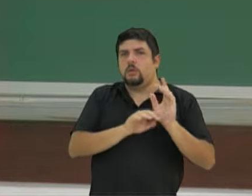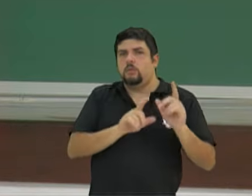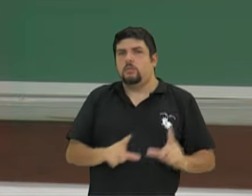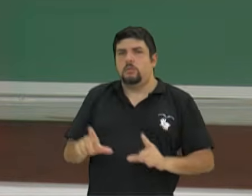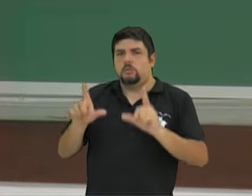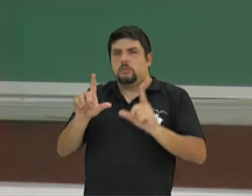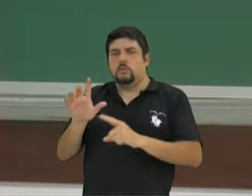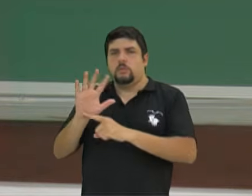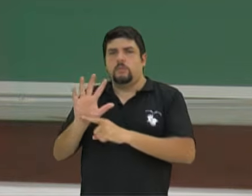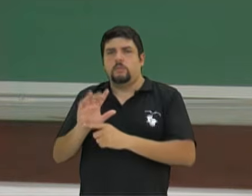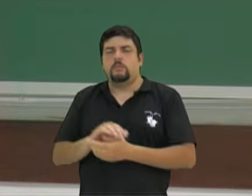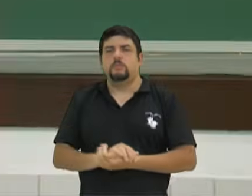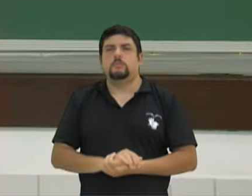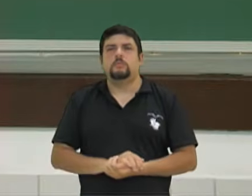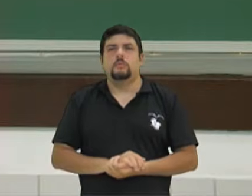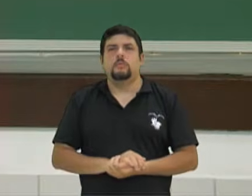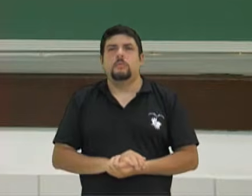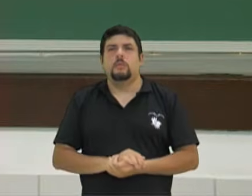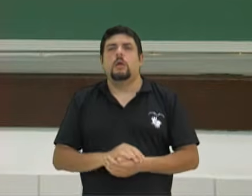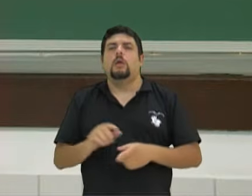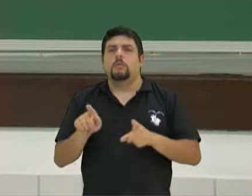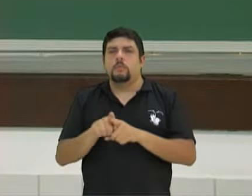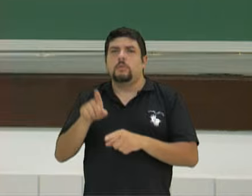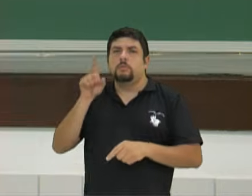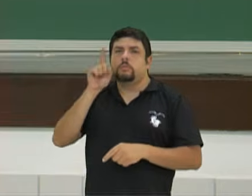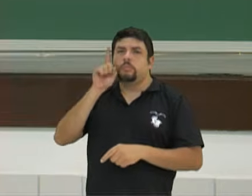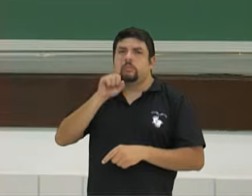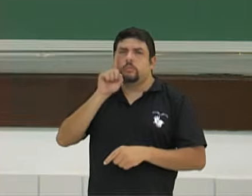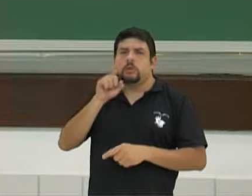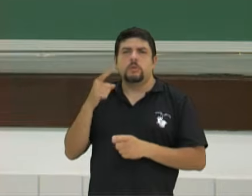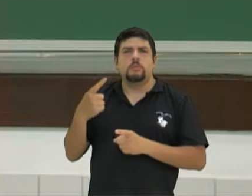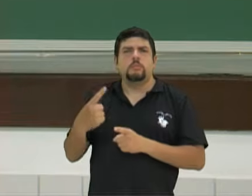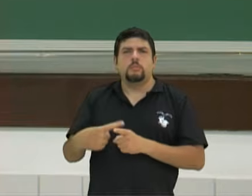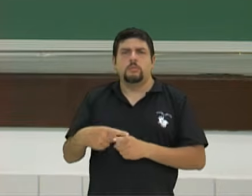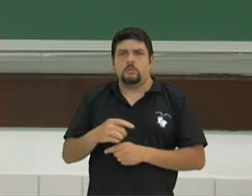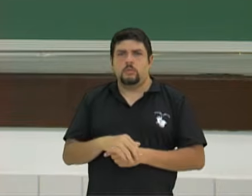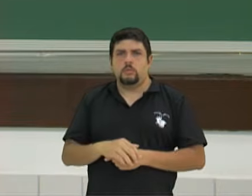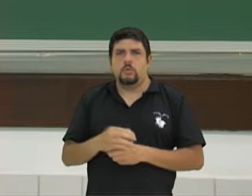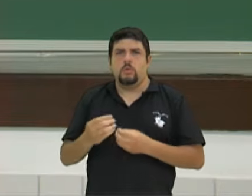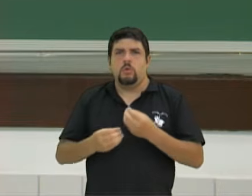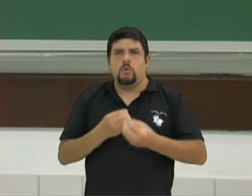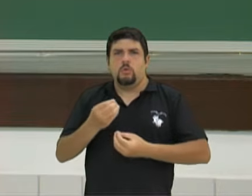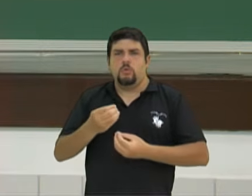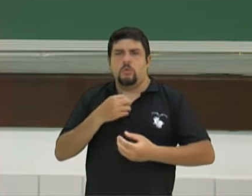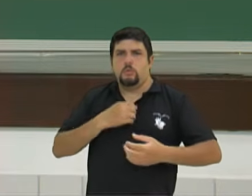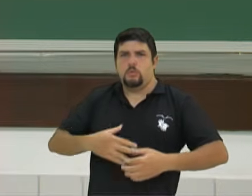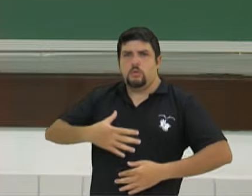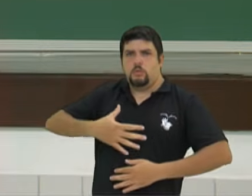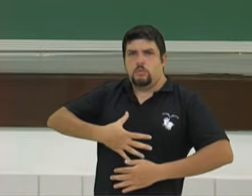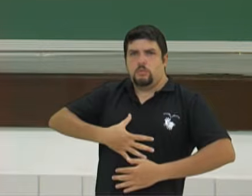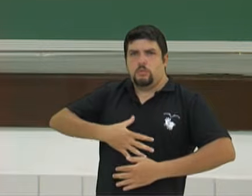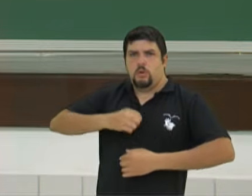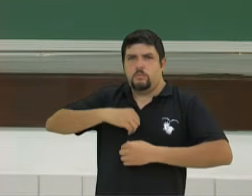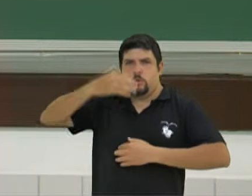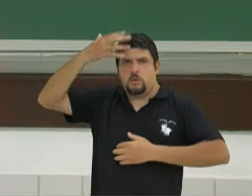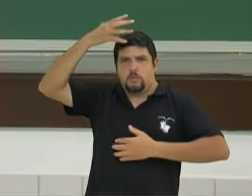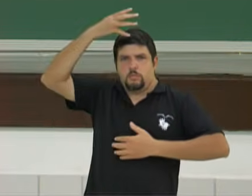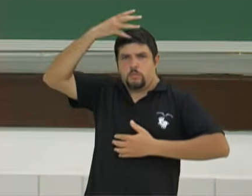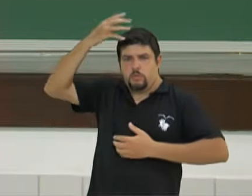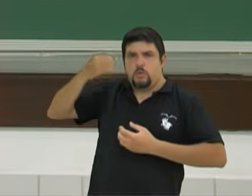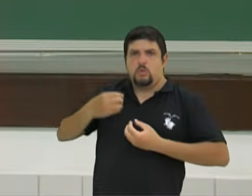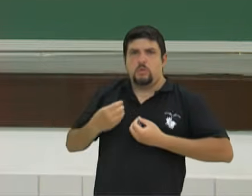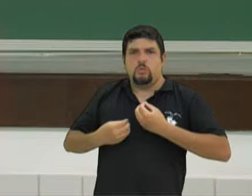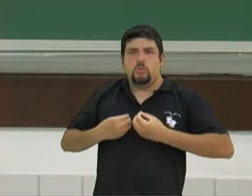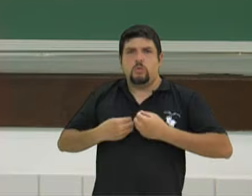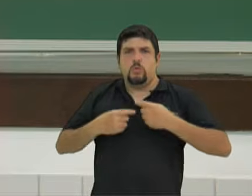do plano americano, por quê? Olha só. Porque o plano era inteiro, né? Normalmente se falava, você coloca um palmo para cima e um palmo para baixo, você aparecia a pessoa de corpo inteiro,